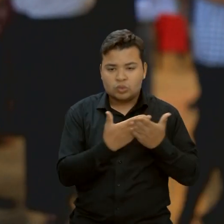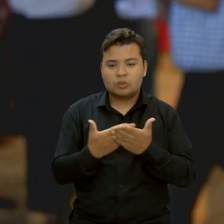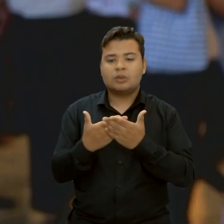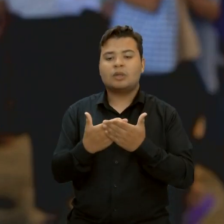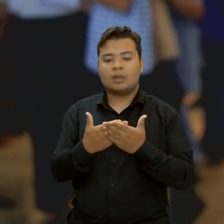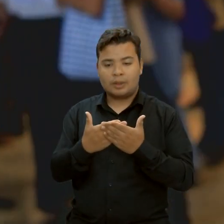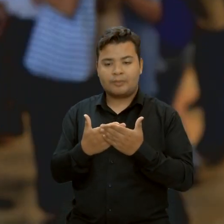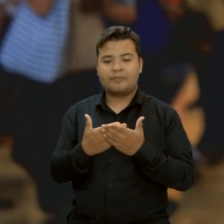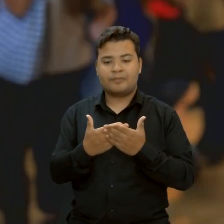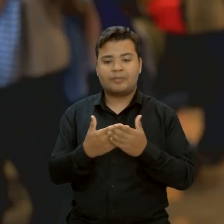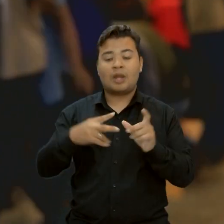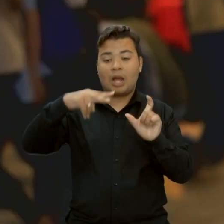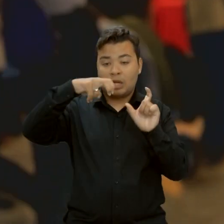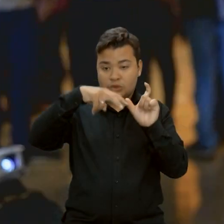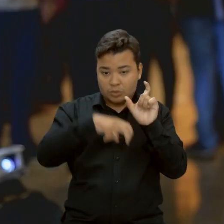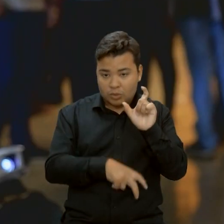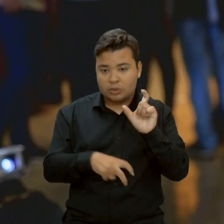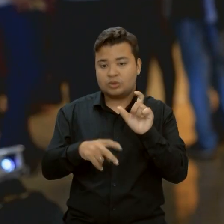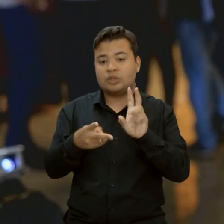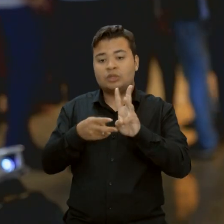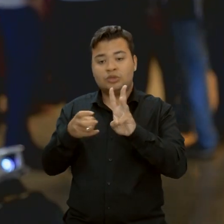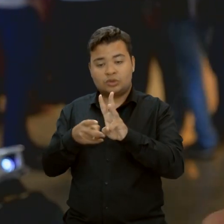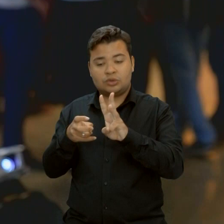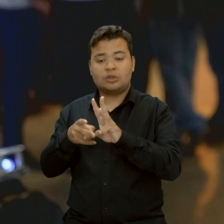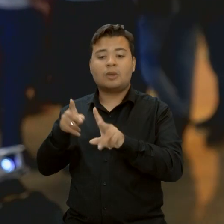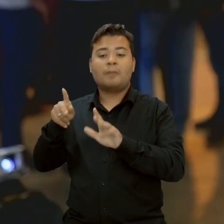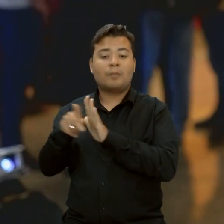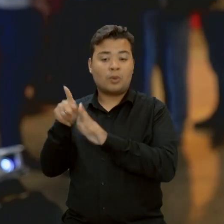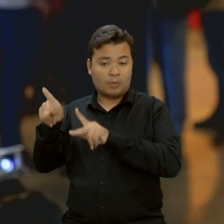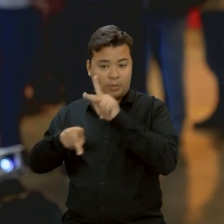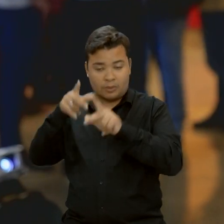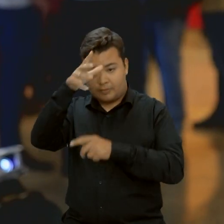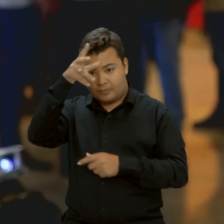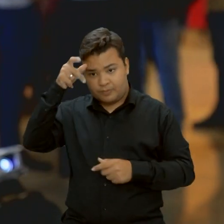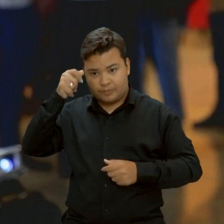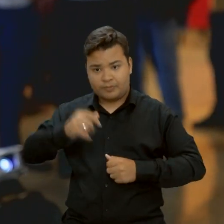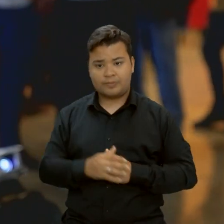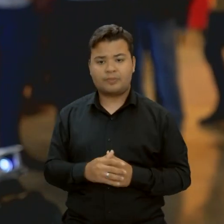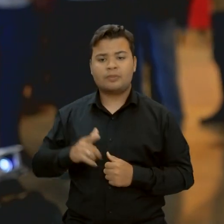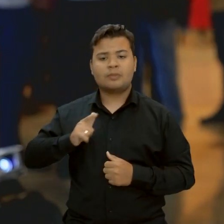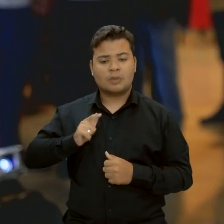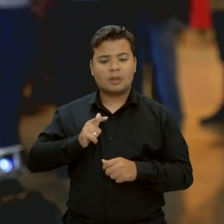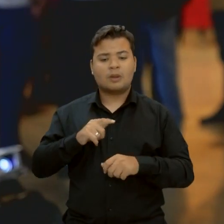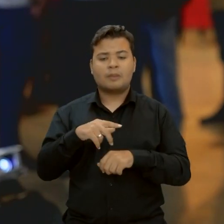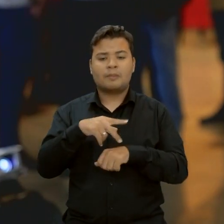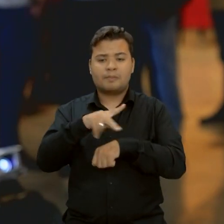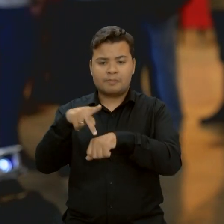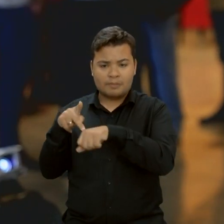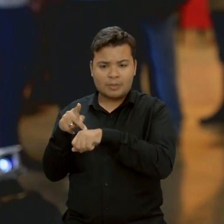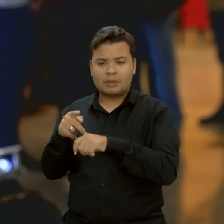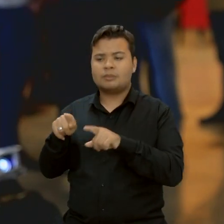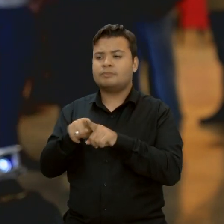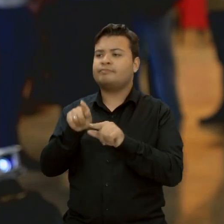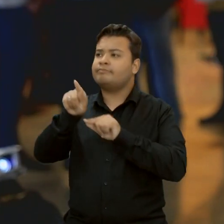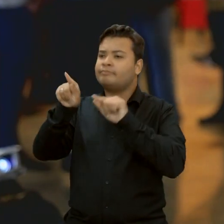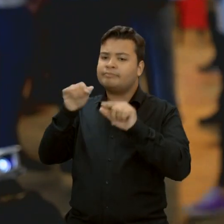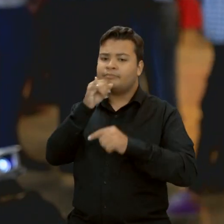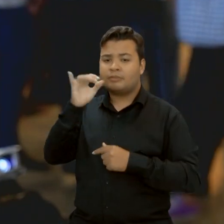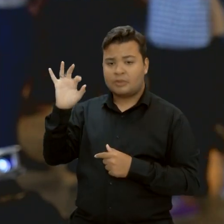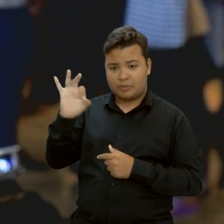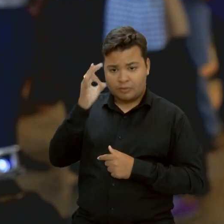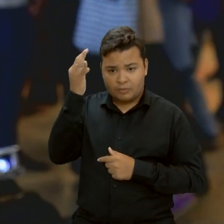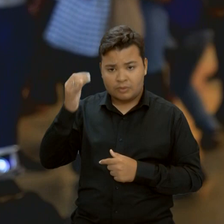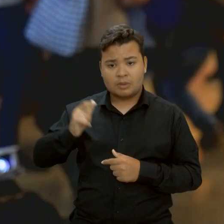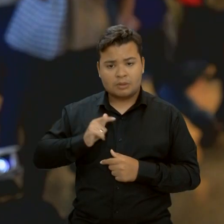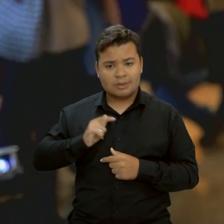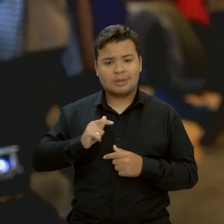indígena de um povo do Mato Grosso. Os outros países, alguns dos que aqui se apresentam, como a França, temos acervos